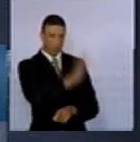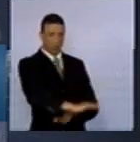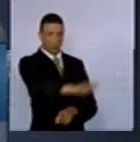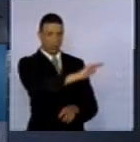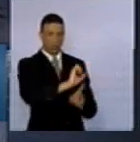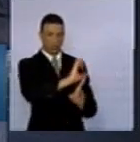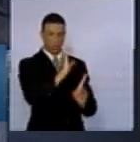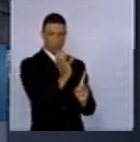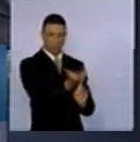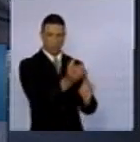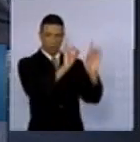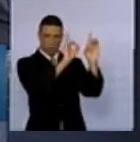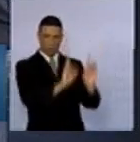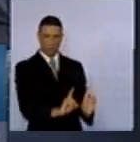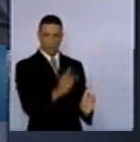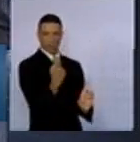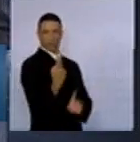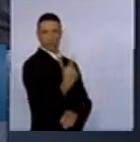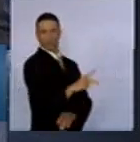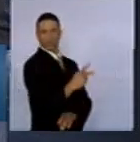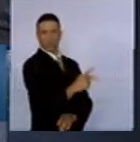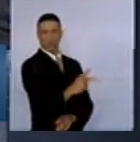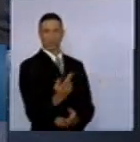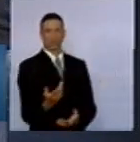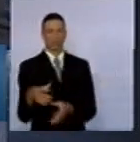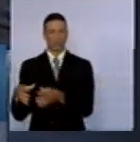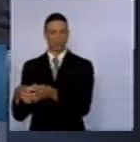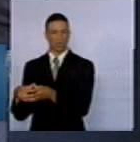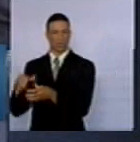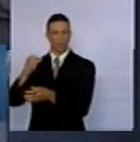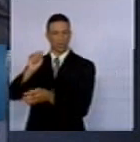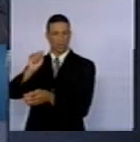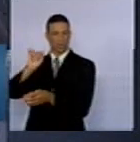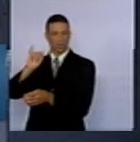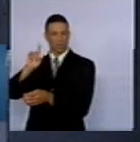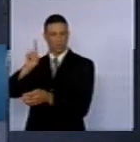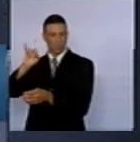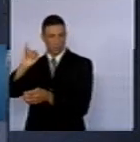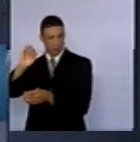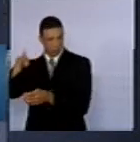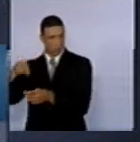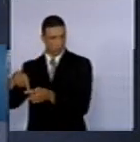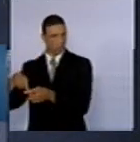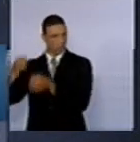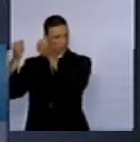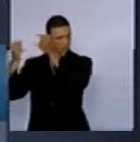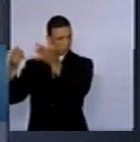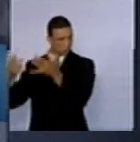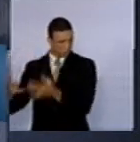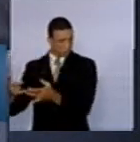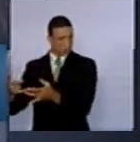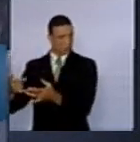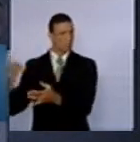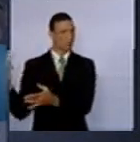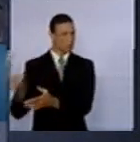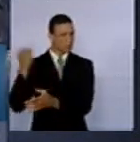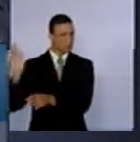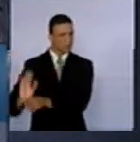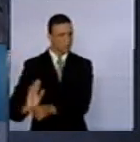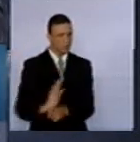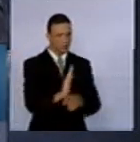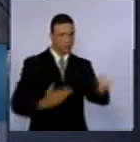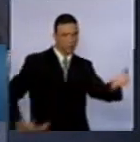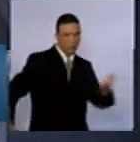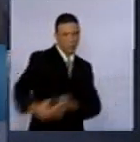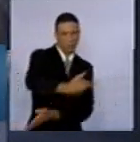a que se fazer as correções e a Adim aponta os pontos cruciais para que essas correções possam ser feitas em Ministro